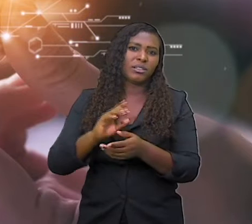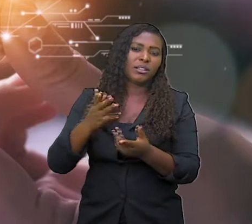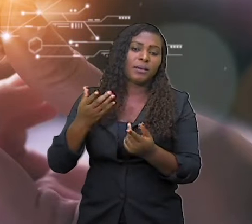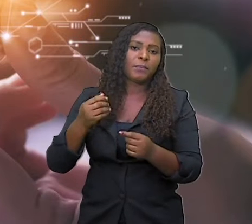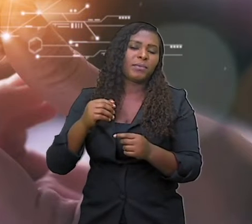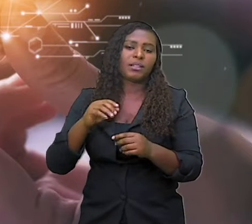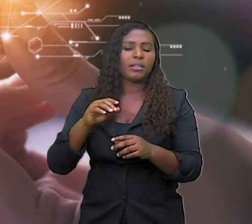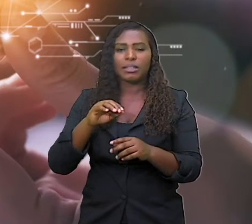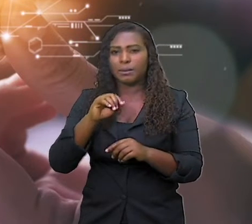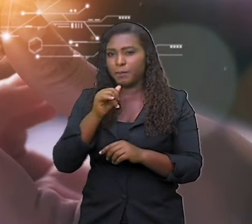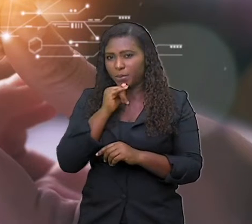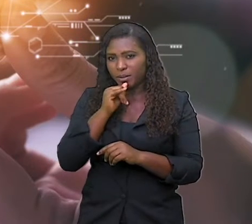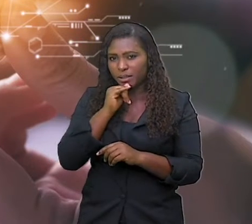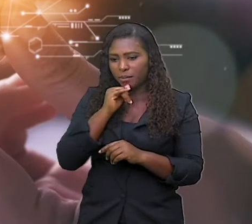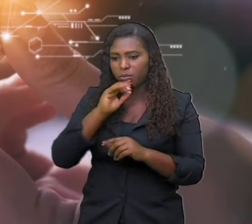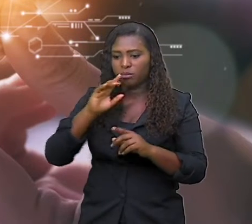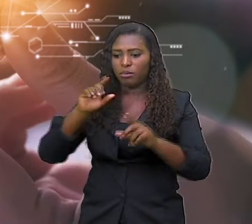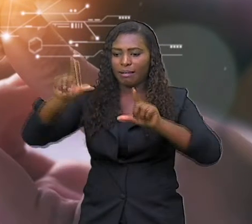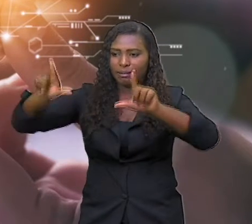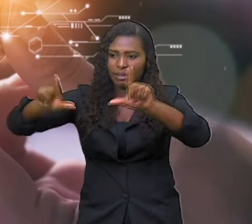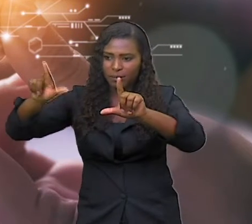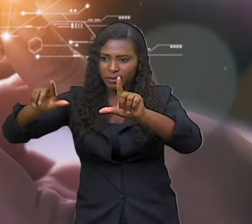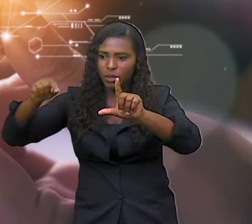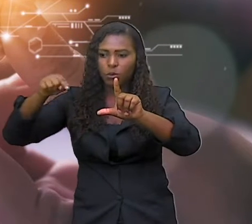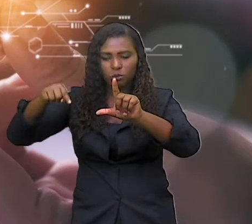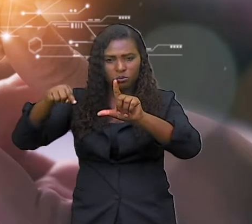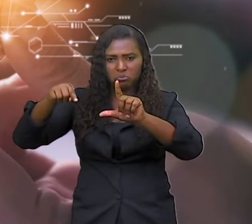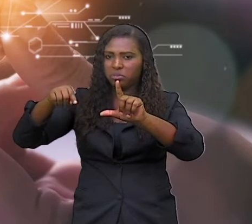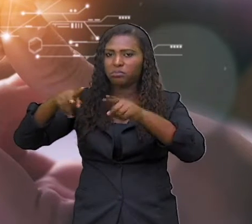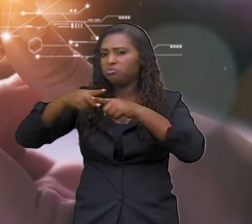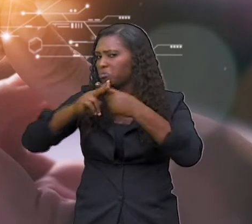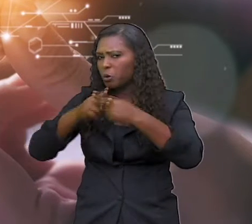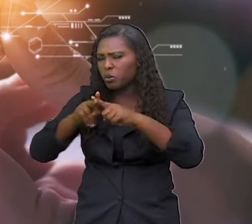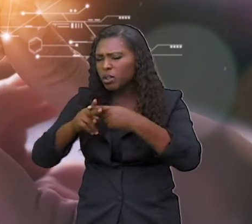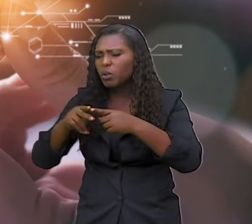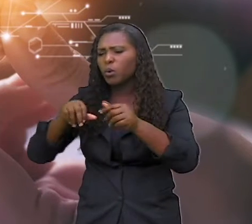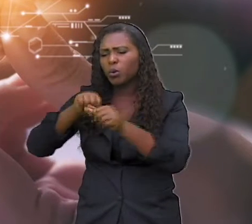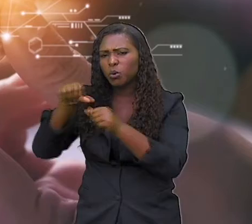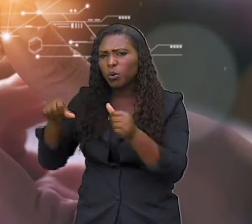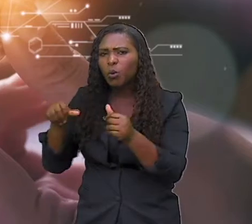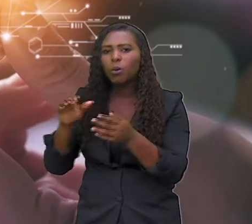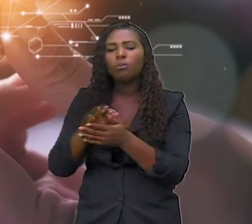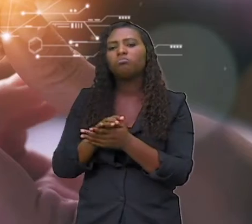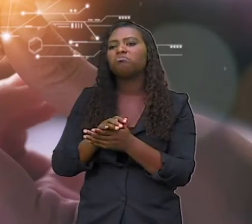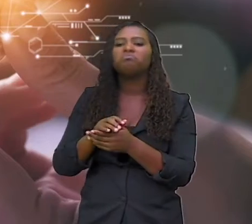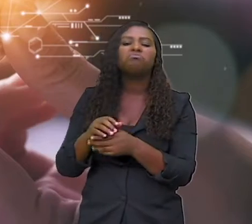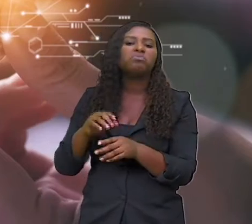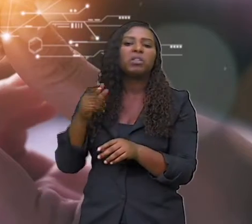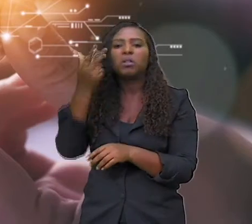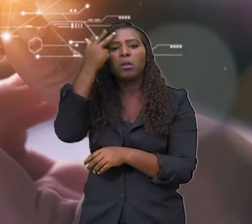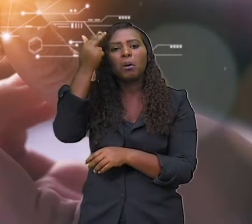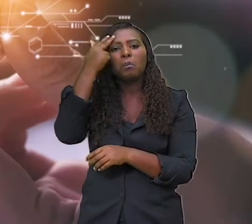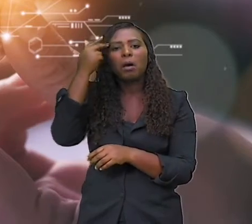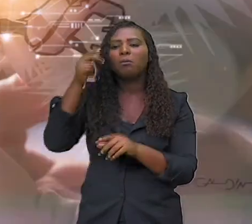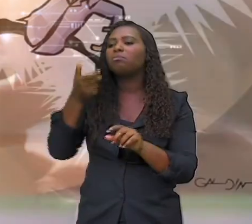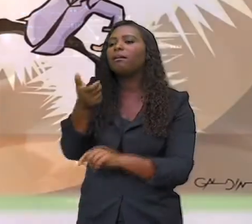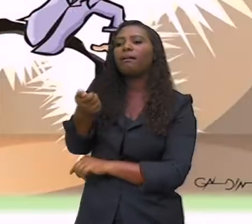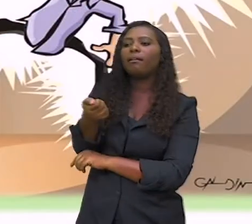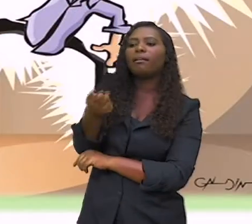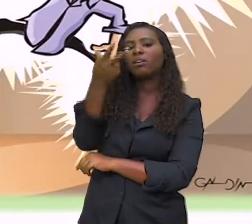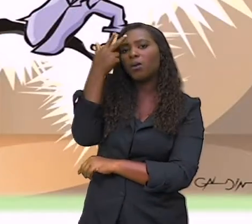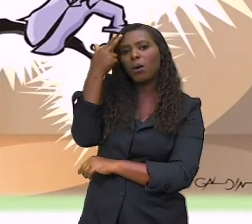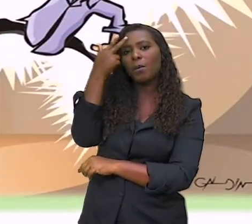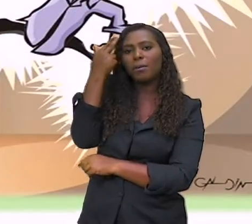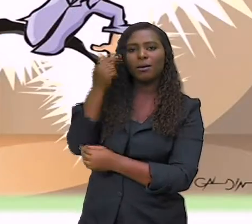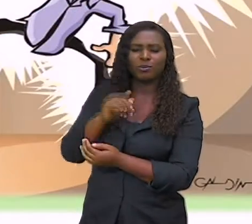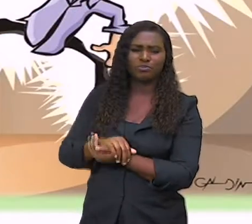troca, tudo volta a funcionar belezinha, ok? E aí? Falamos